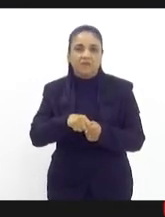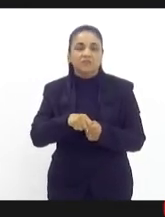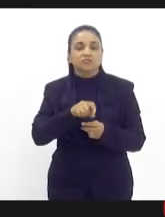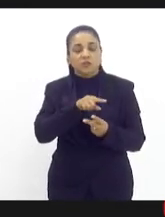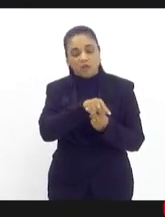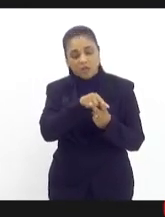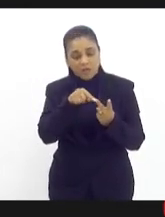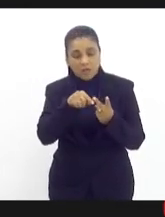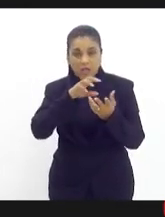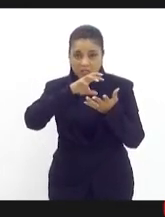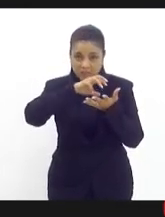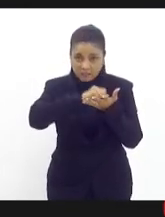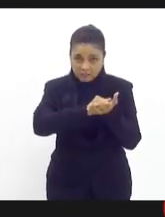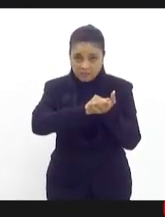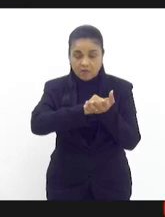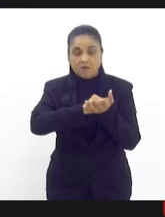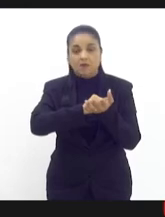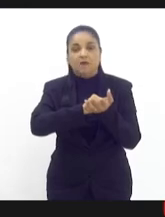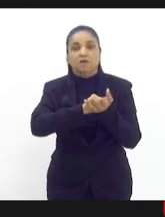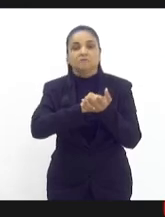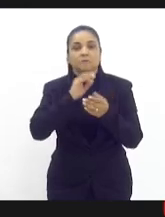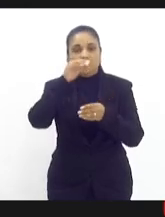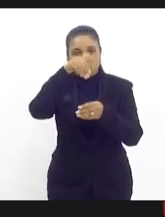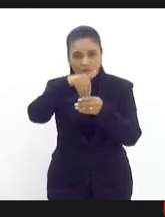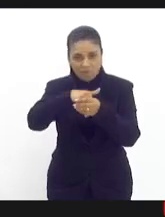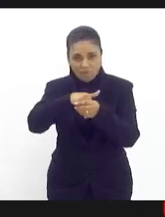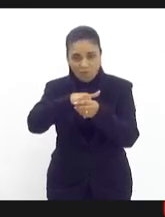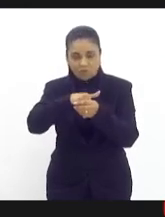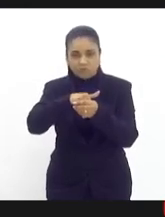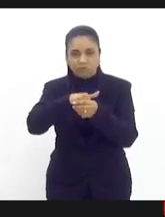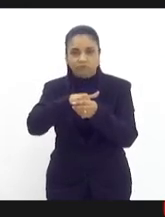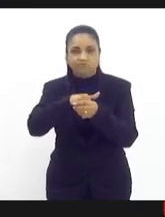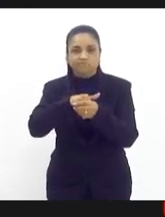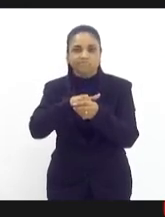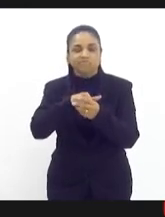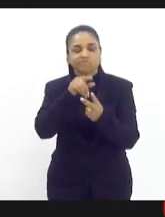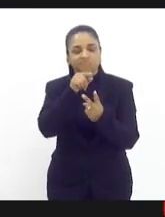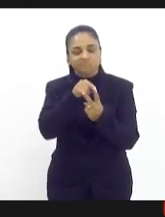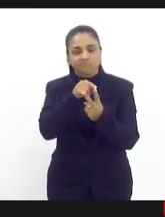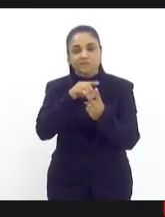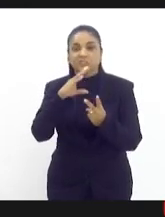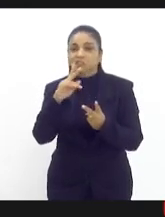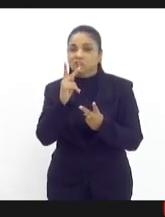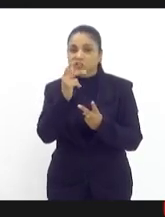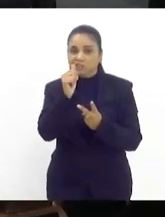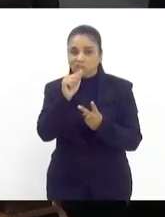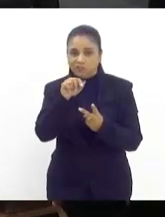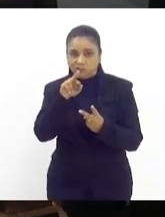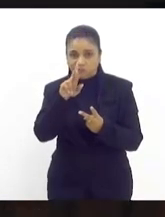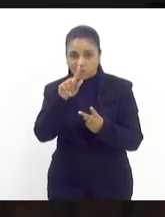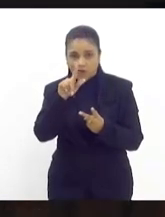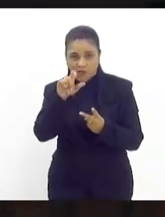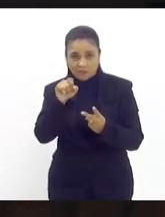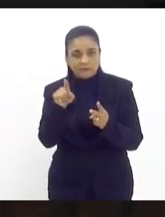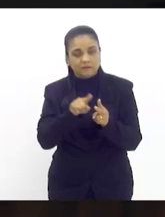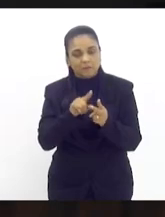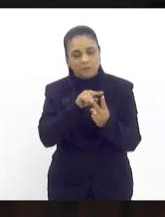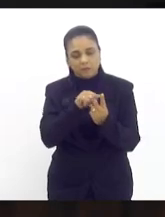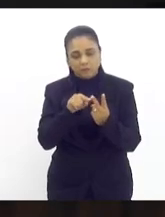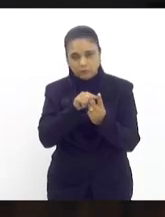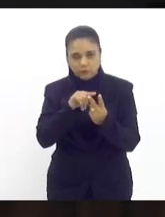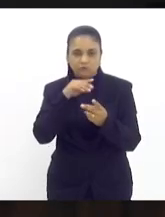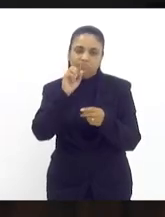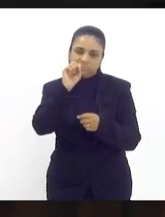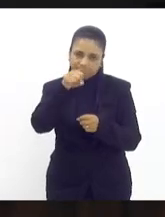deixar registrado o voto favorável ao candidato Charles Batista. Muito obrigado, deputado doutor